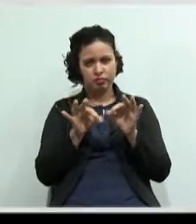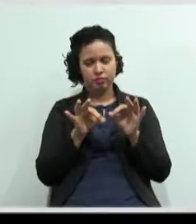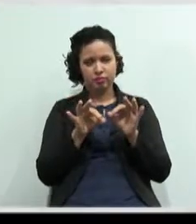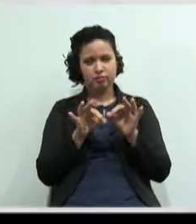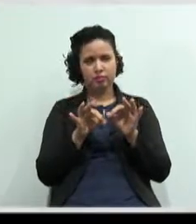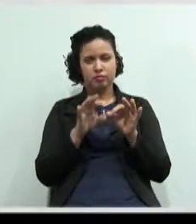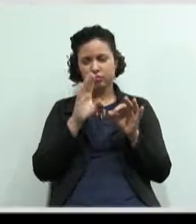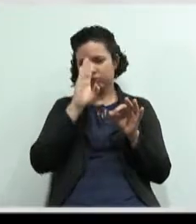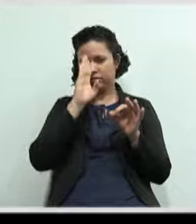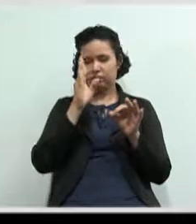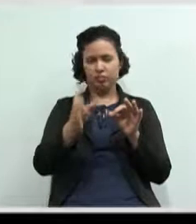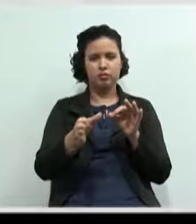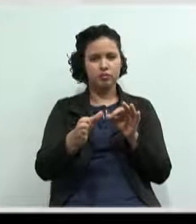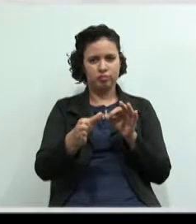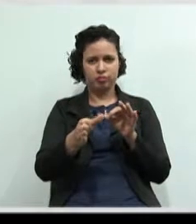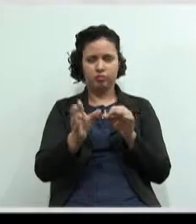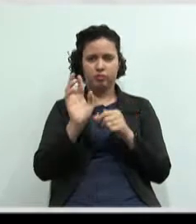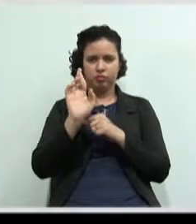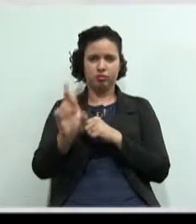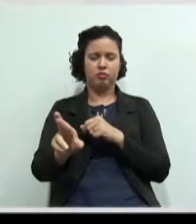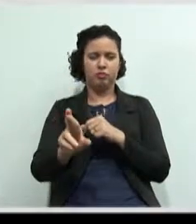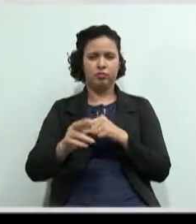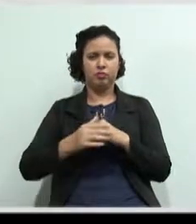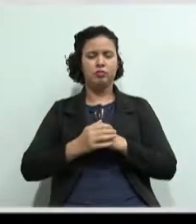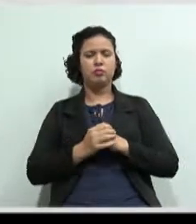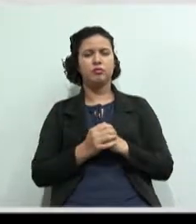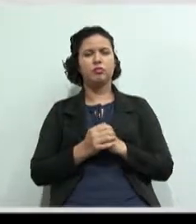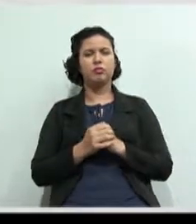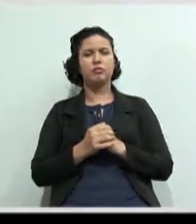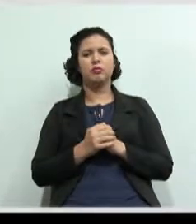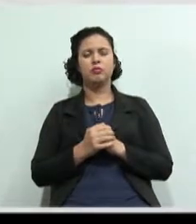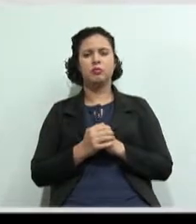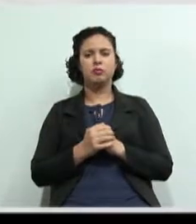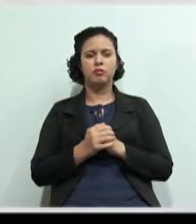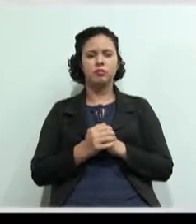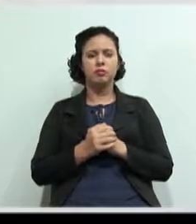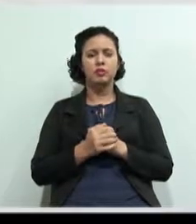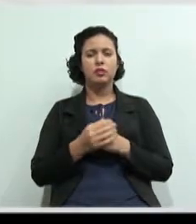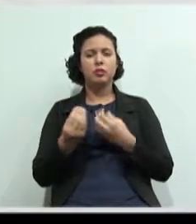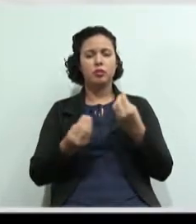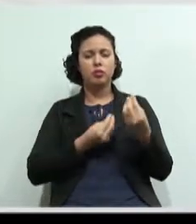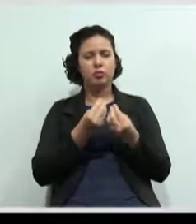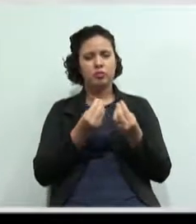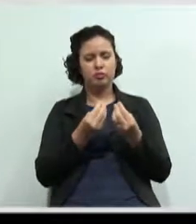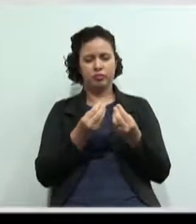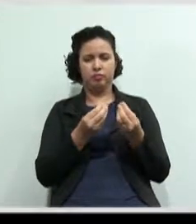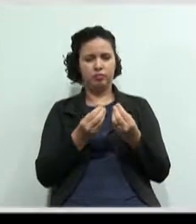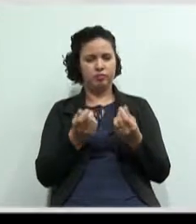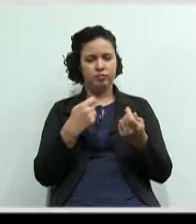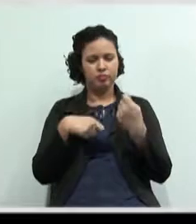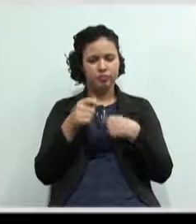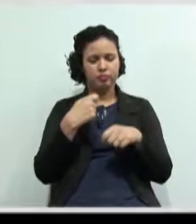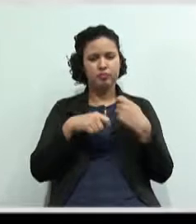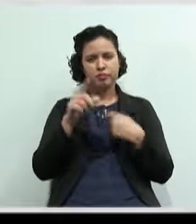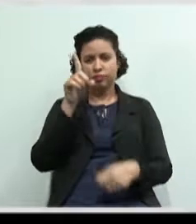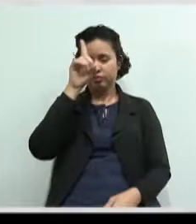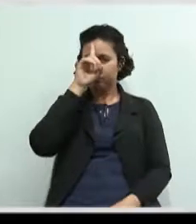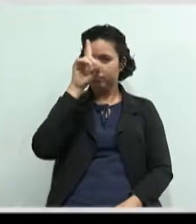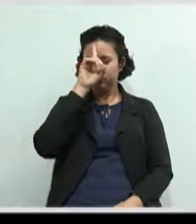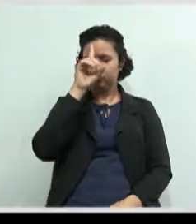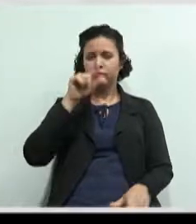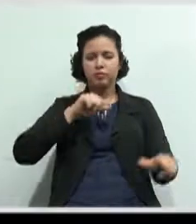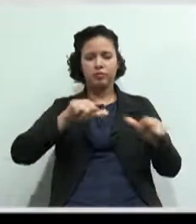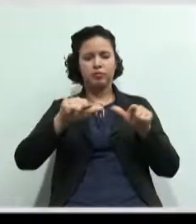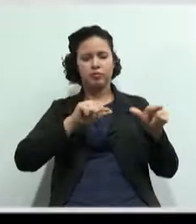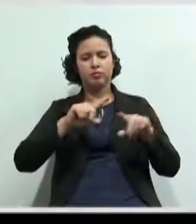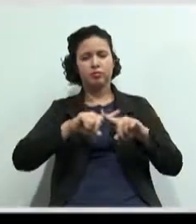o resultado, tá bom? Além disso, ele não irá indicar como administrar o dia a dia de trabalho, mas ajudará o profissional